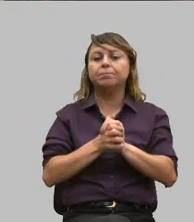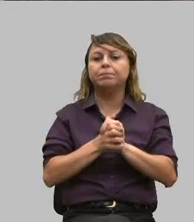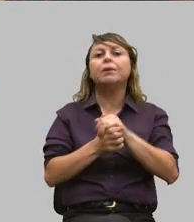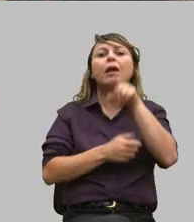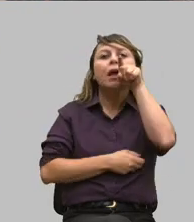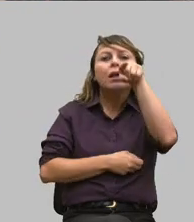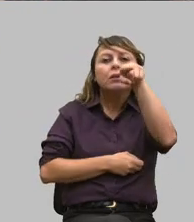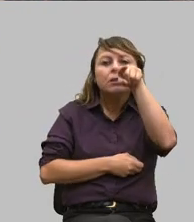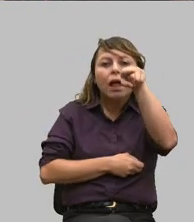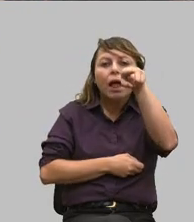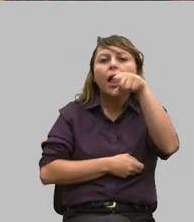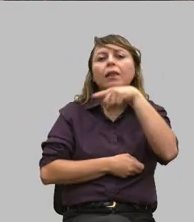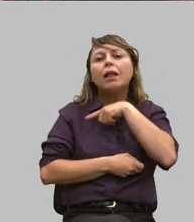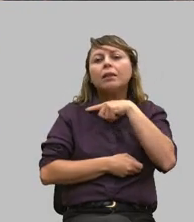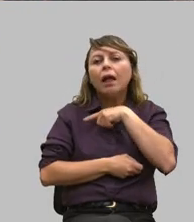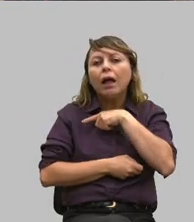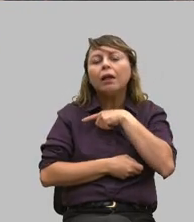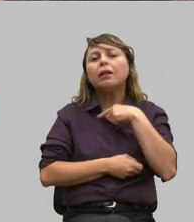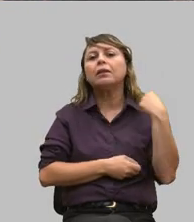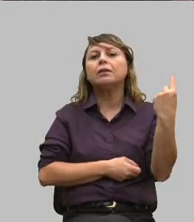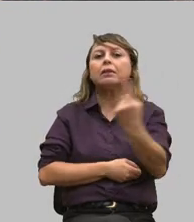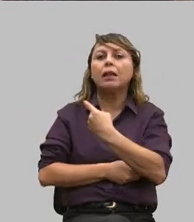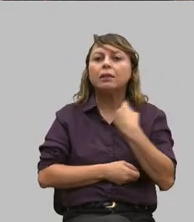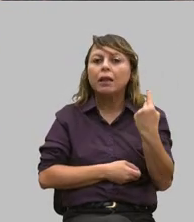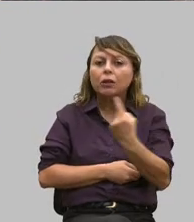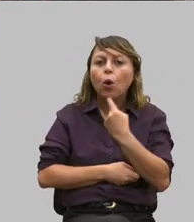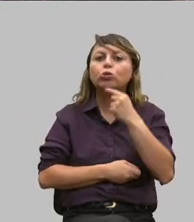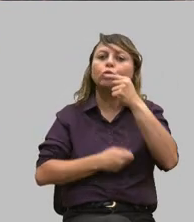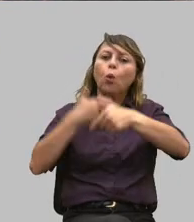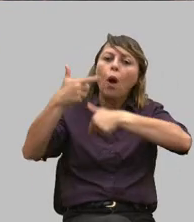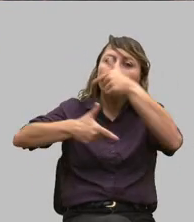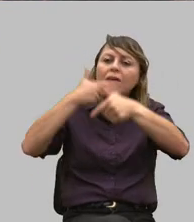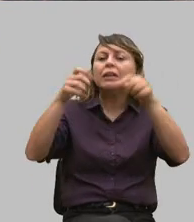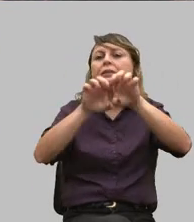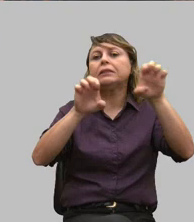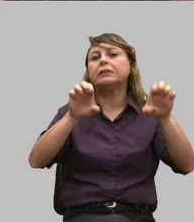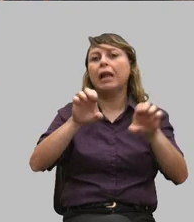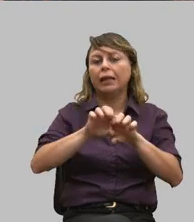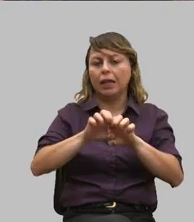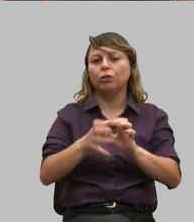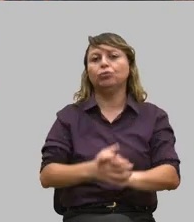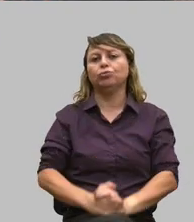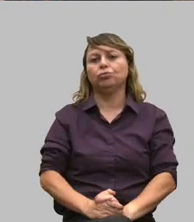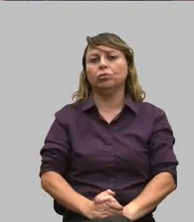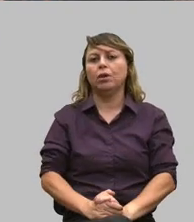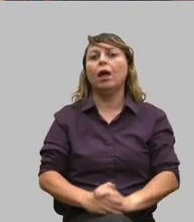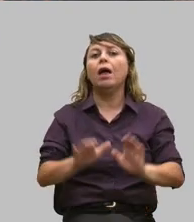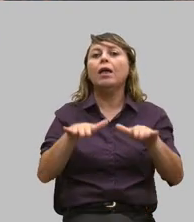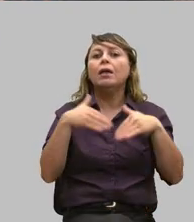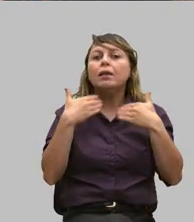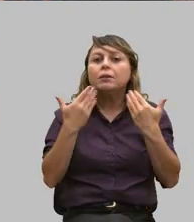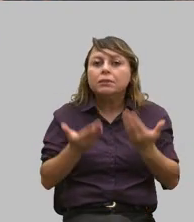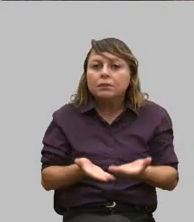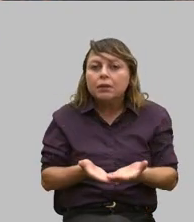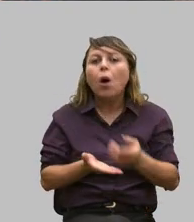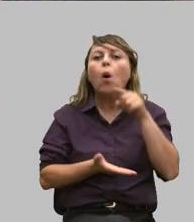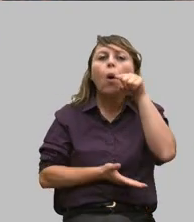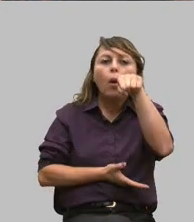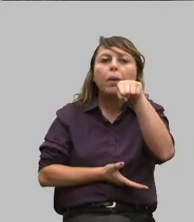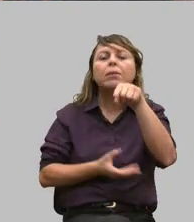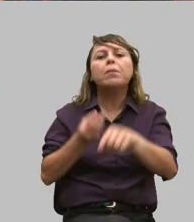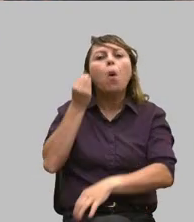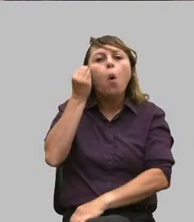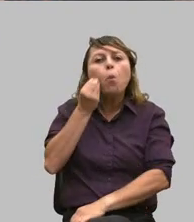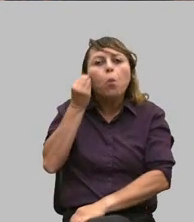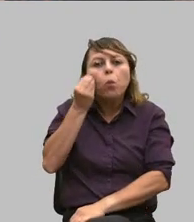eh da nossa eh avanço estratégico dentro disso então Marcelo teremos a oportunidade de poder falar